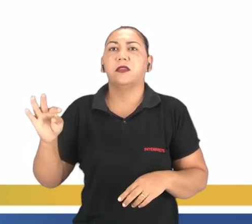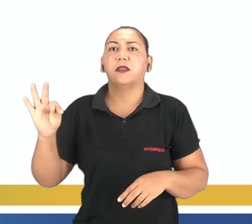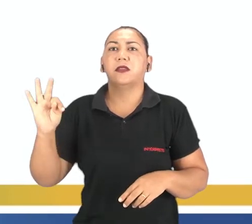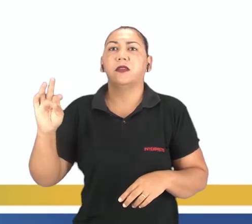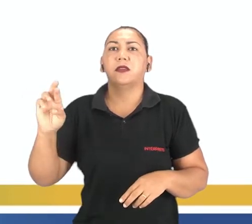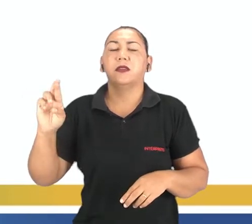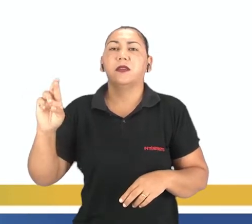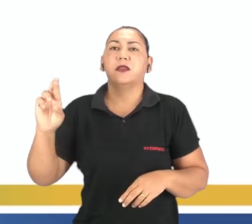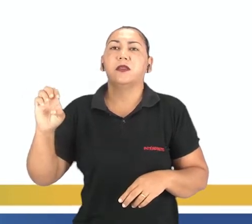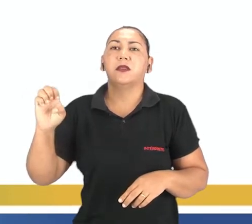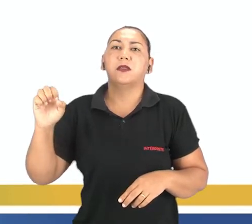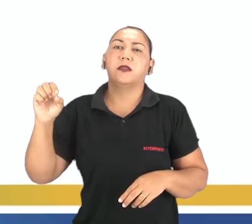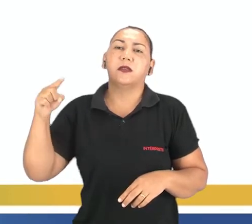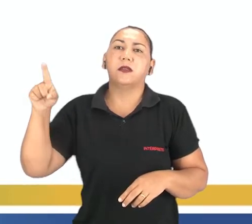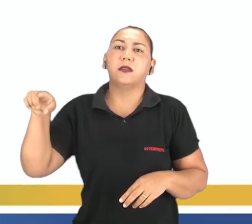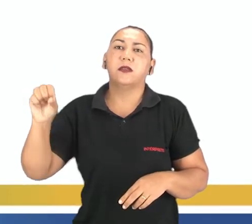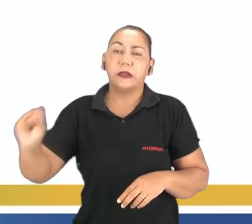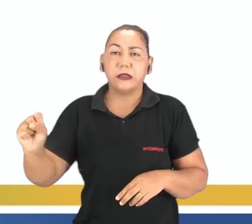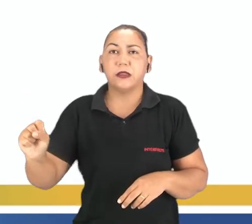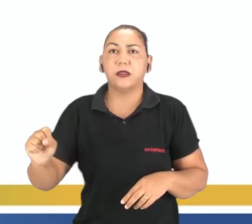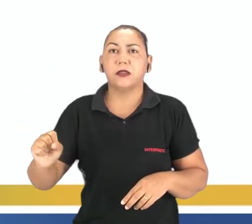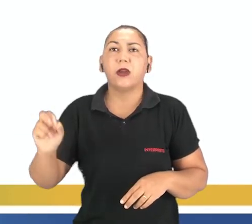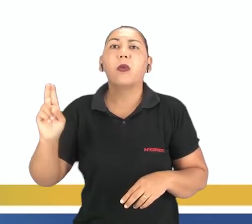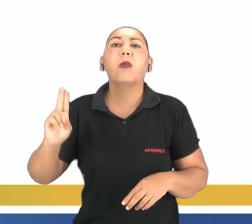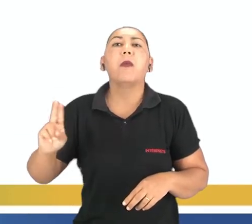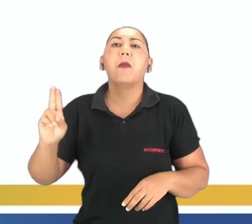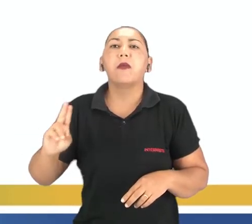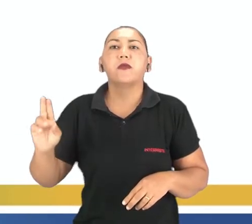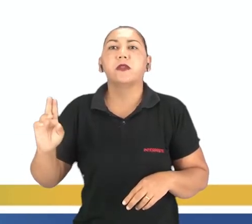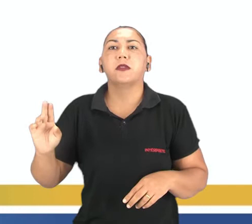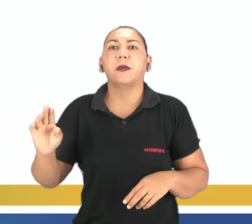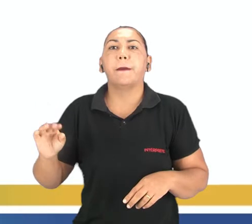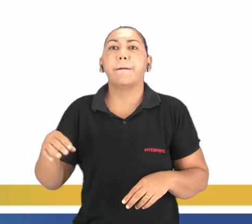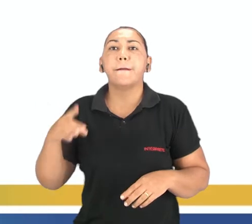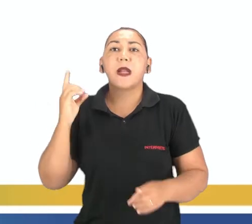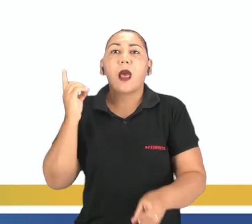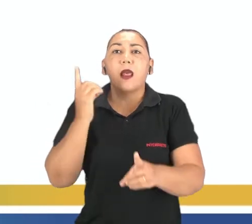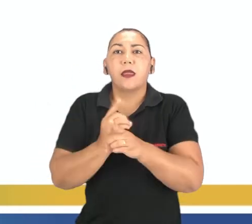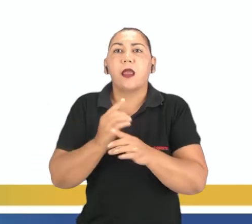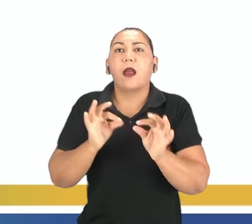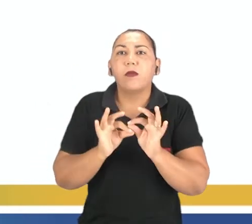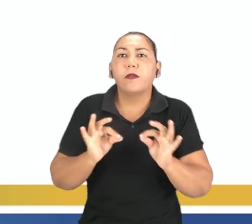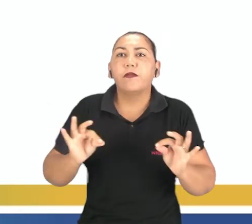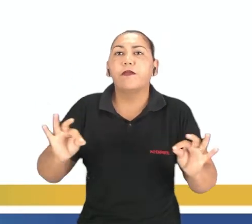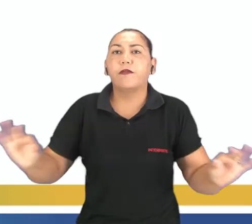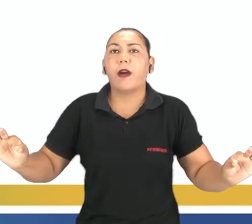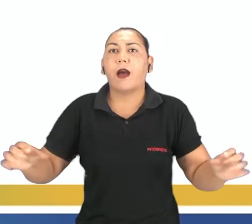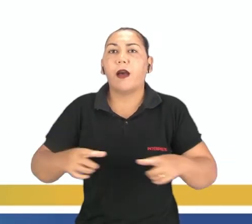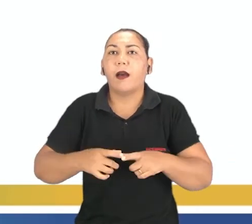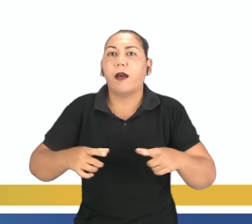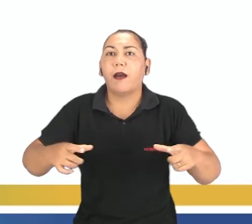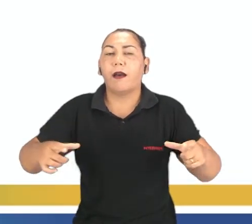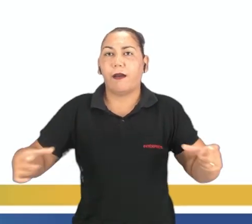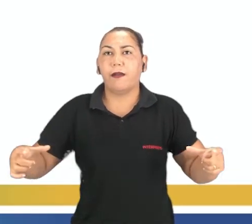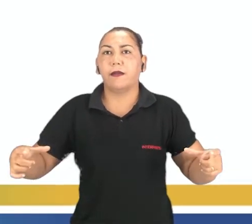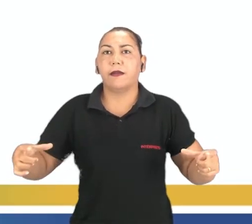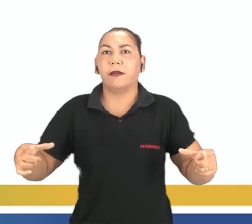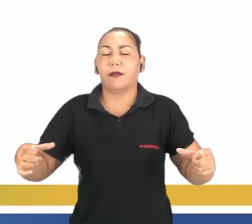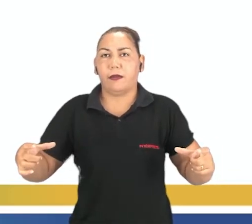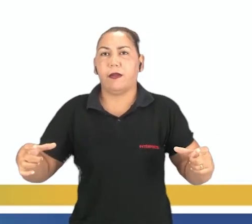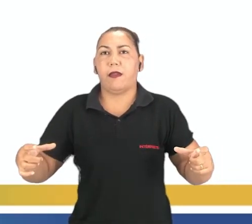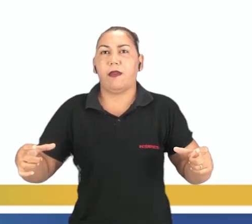ferramenta usada aí para descobrir uma das medidas de uma proporção. Ela também é válida para quando essa proporção é obtida por meio